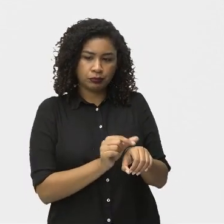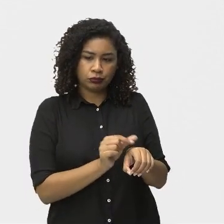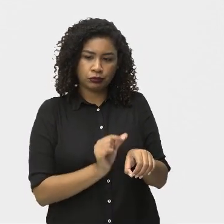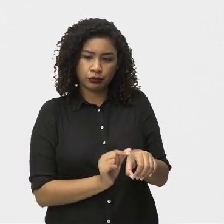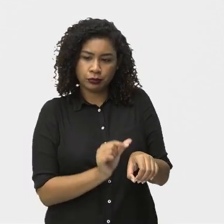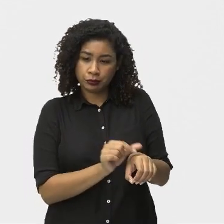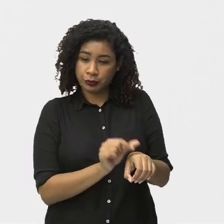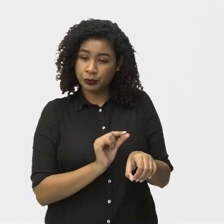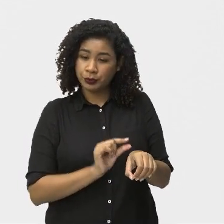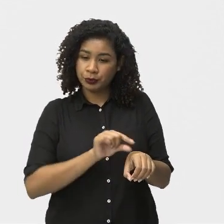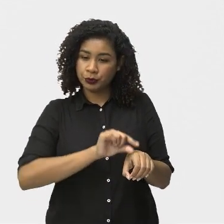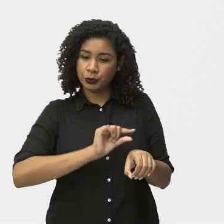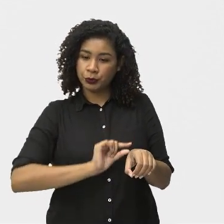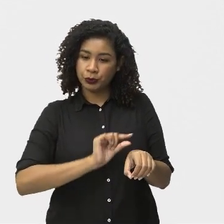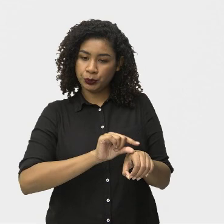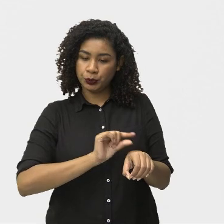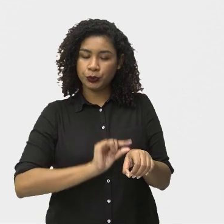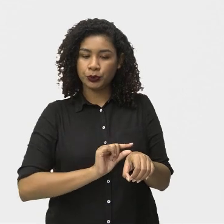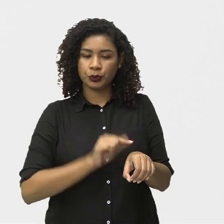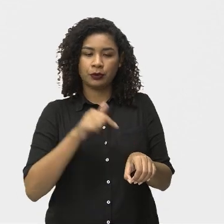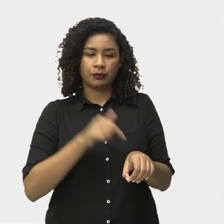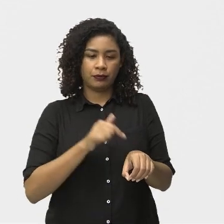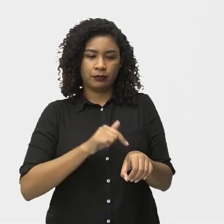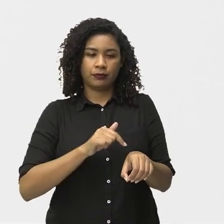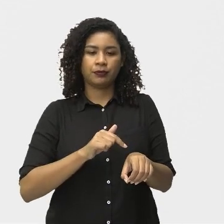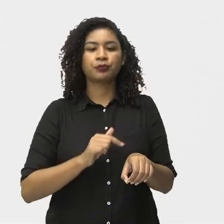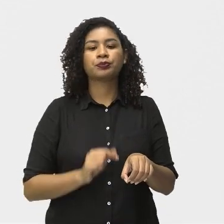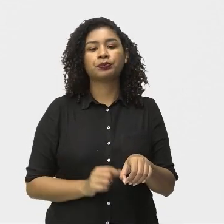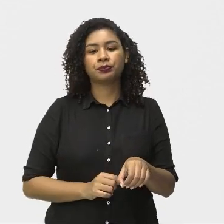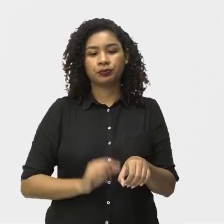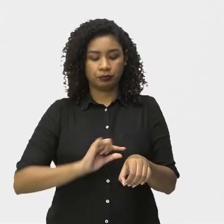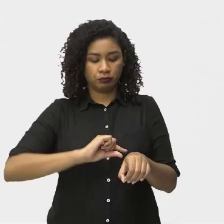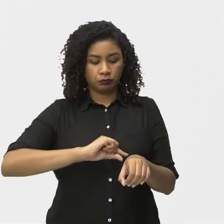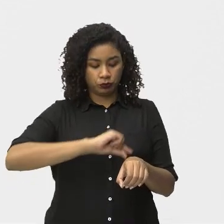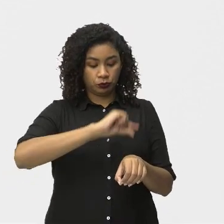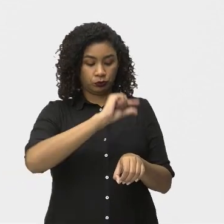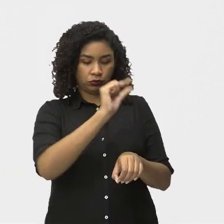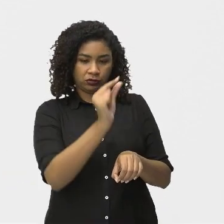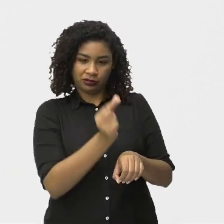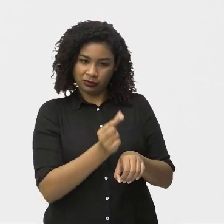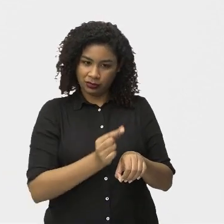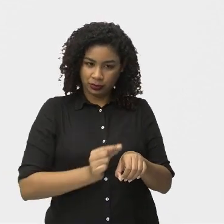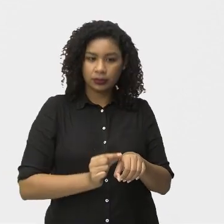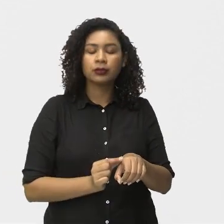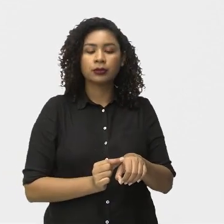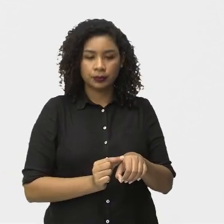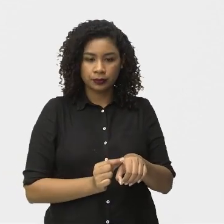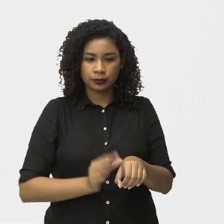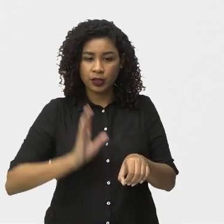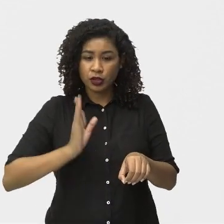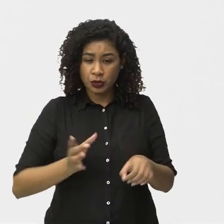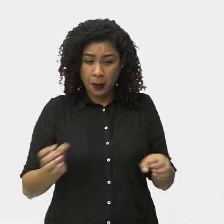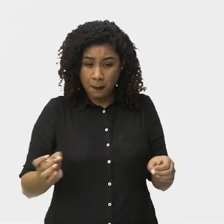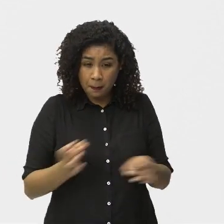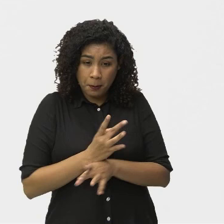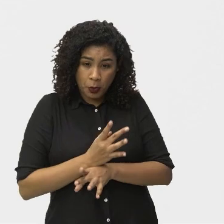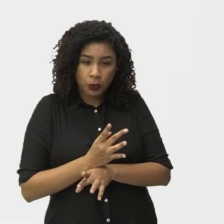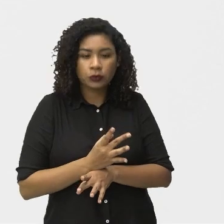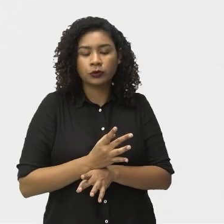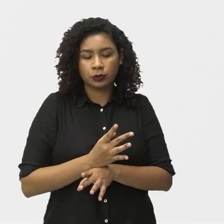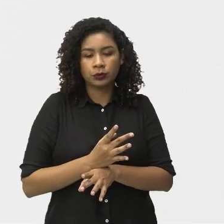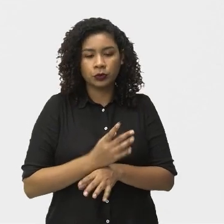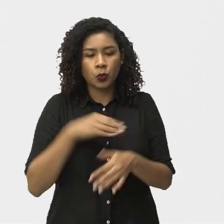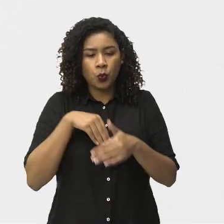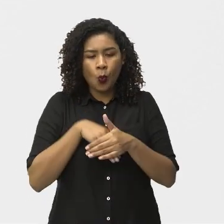dutos eferentes, de onde seguirão para os epidídimos. Todos os espermatozoides produzidos